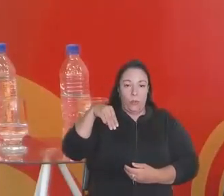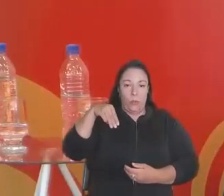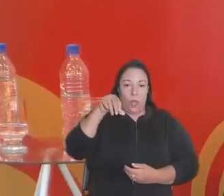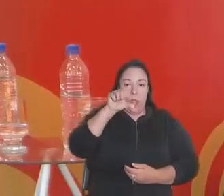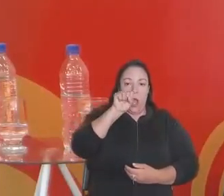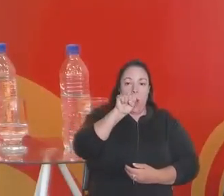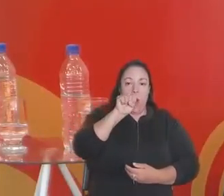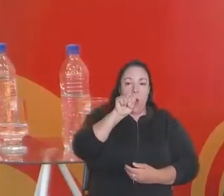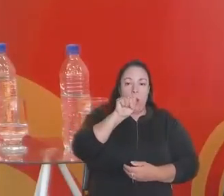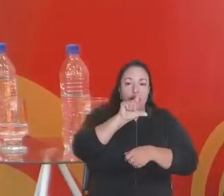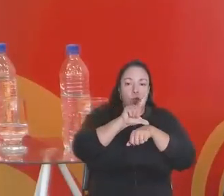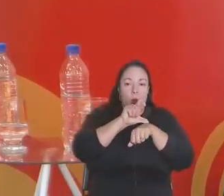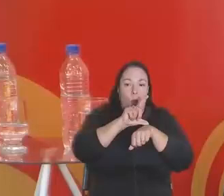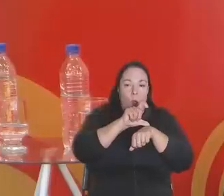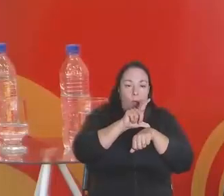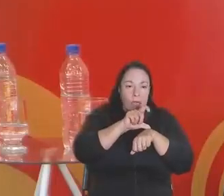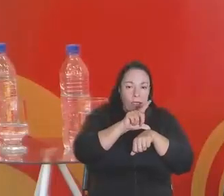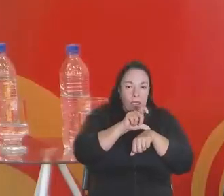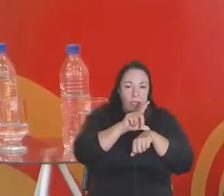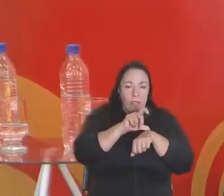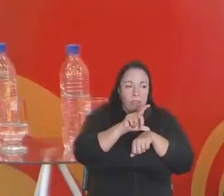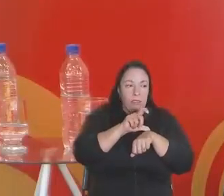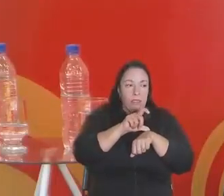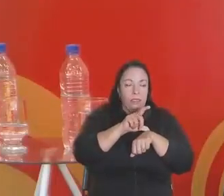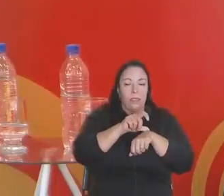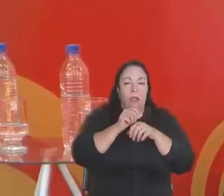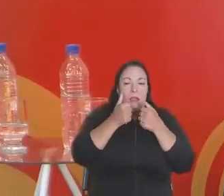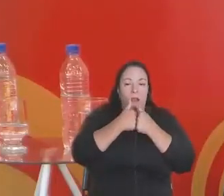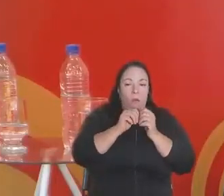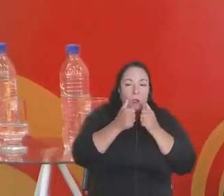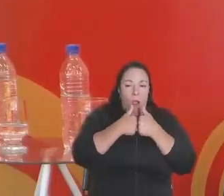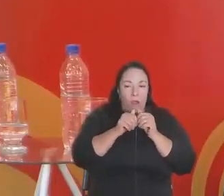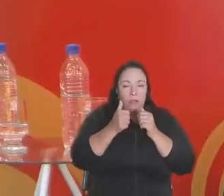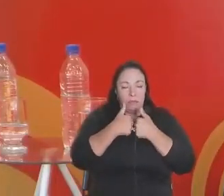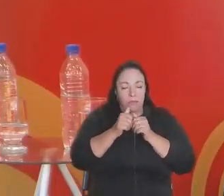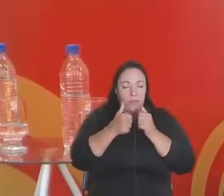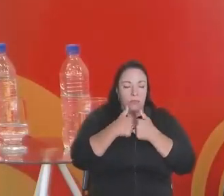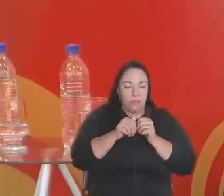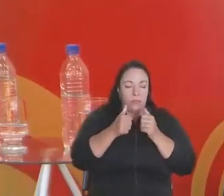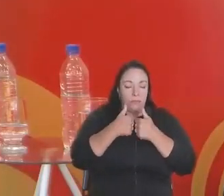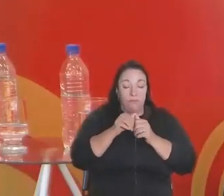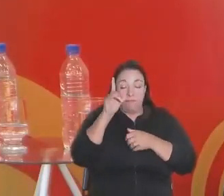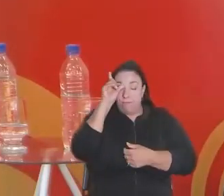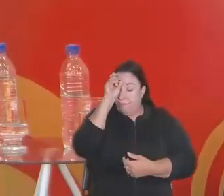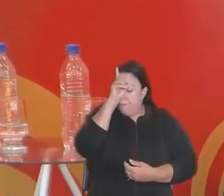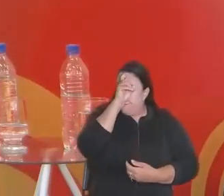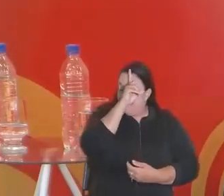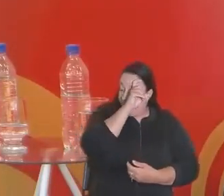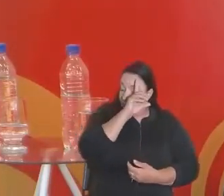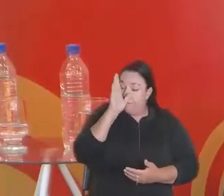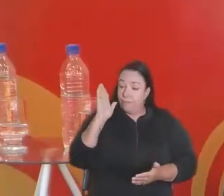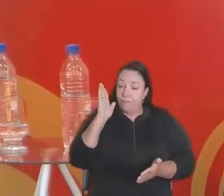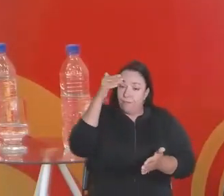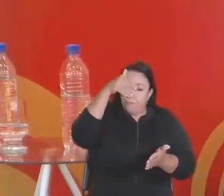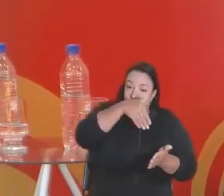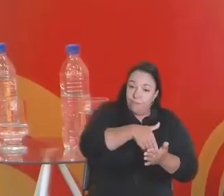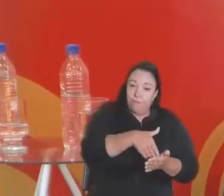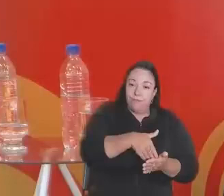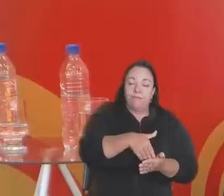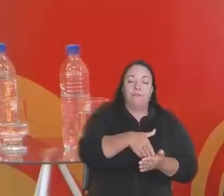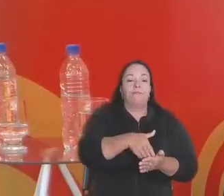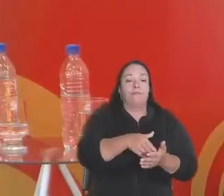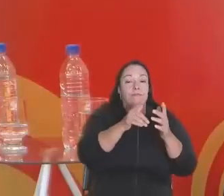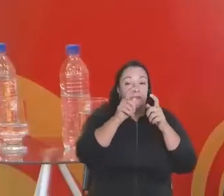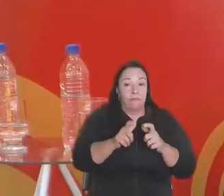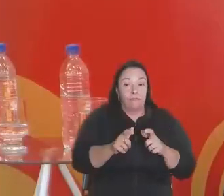ônibus era de terra, de areia, o ônibus atolava na areia, enfim. E quando nós chegamos